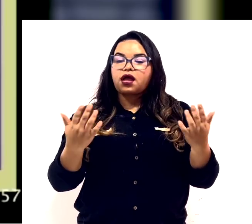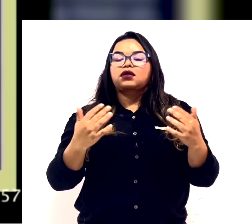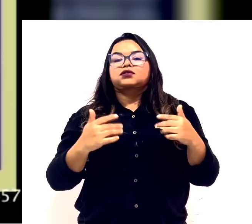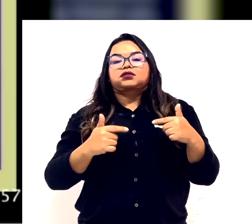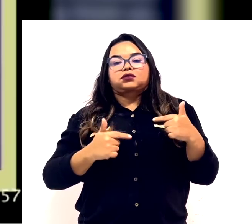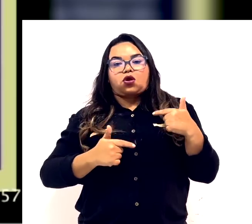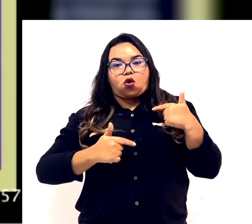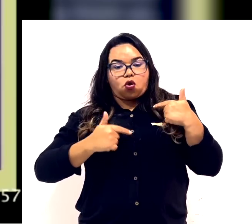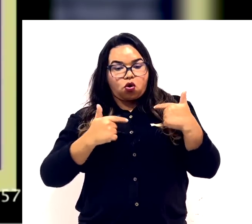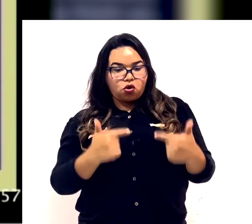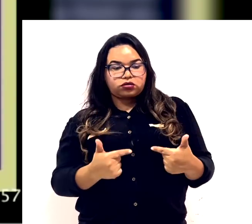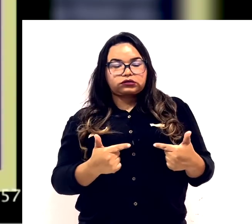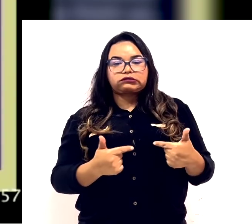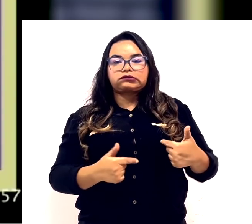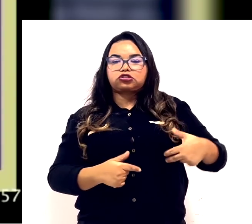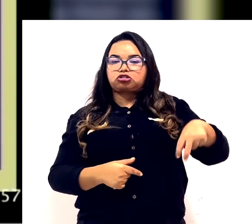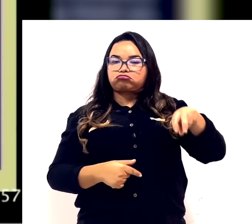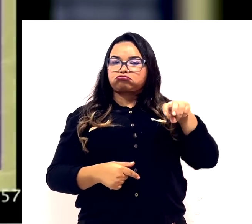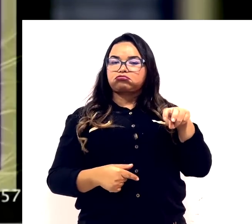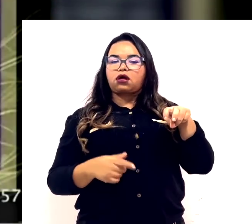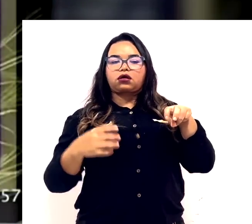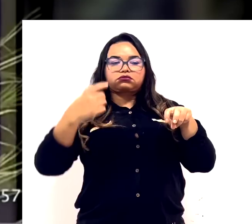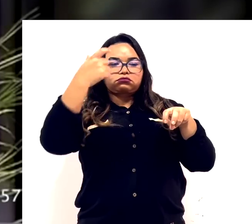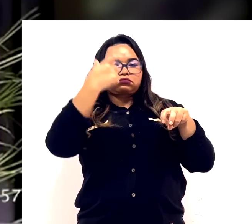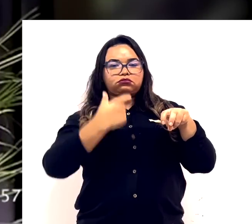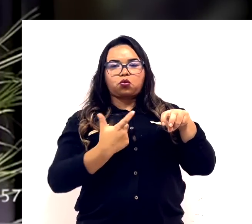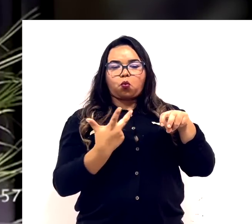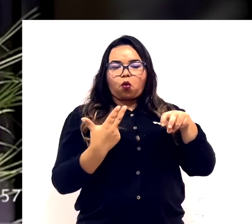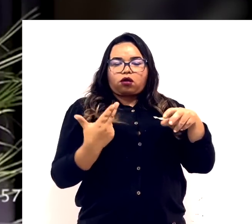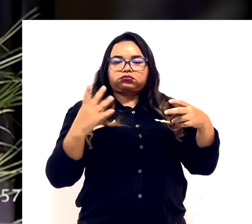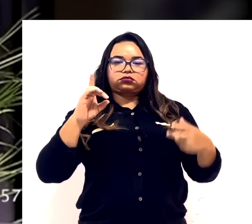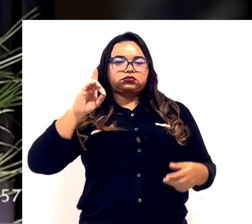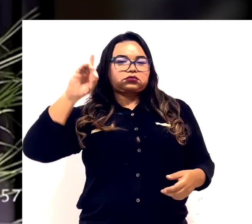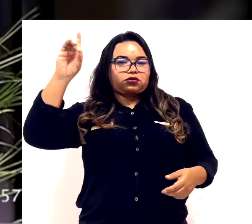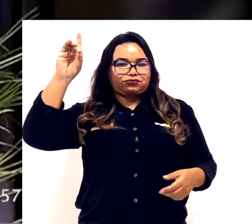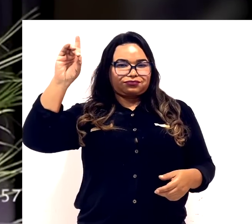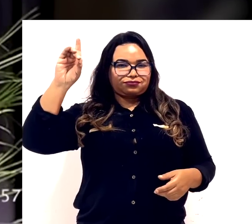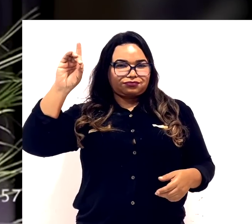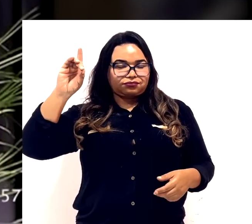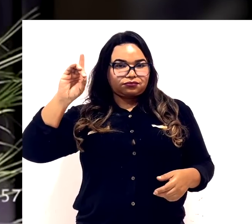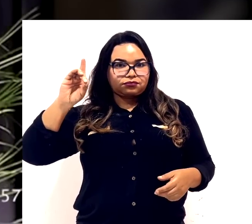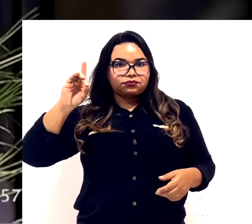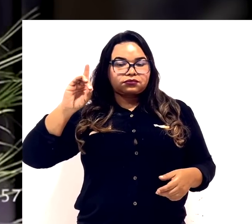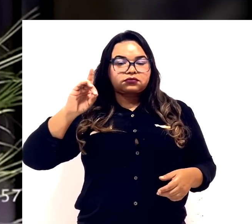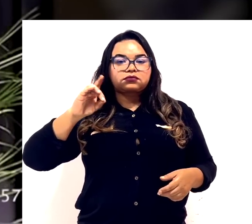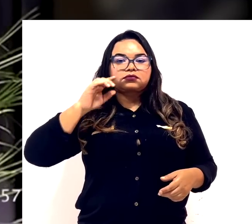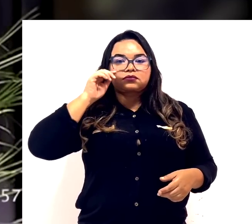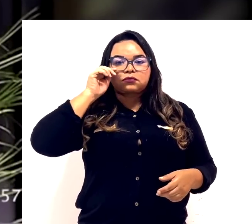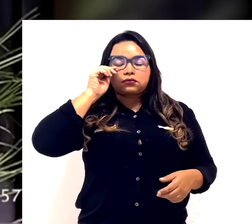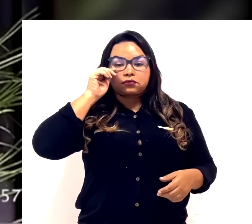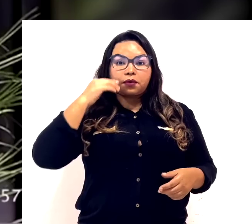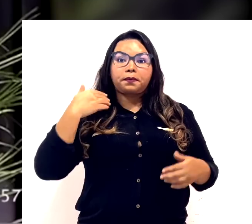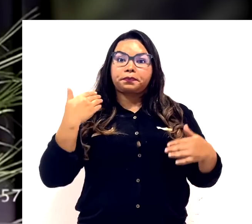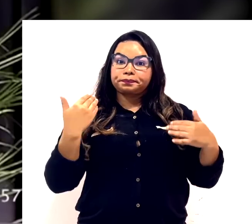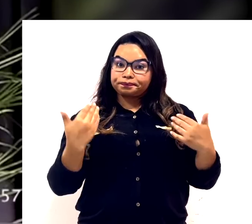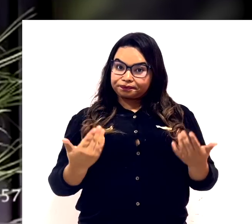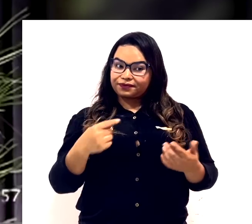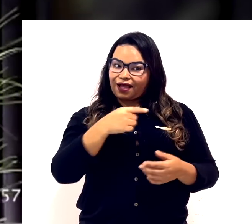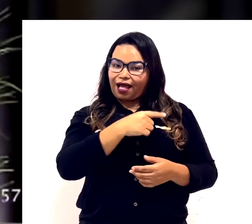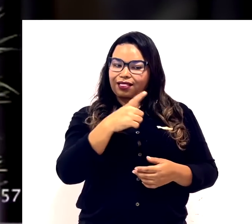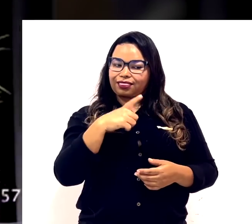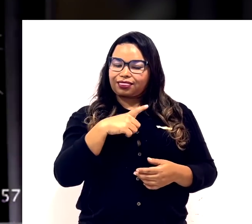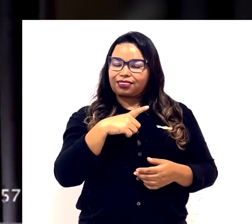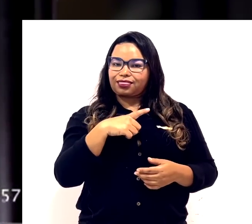de Deus, querendo parecer Deus, com Deus. Portanto, aqui está uma autoridade presunçosa que assume o